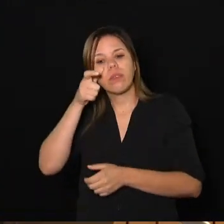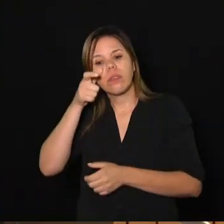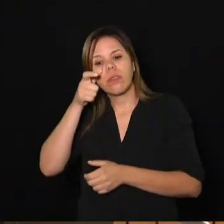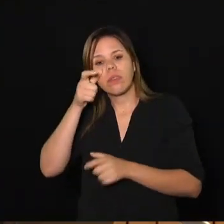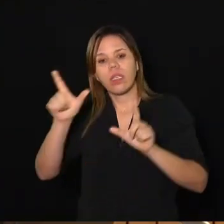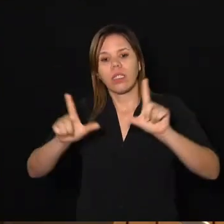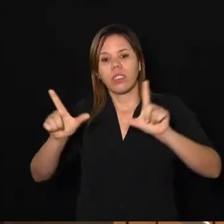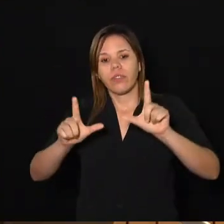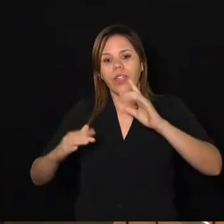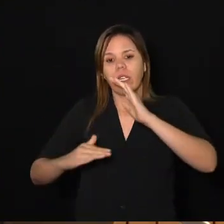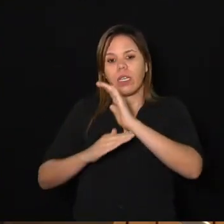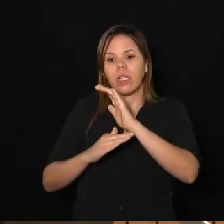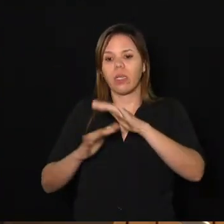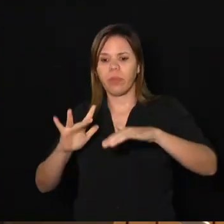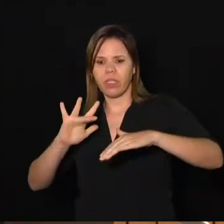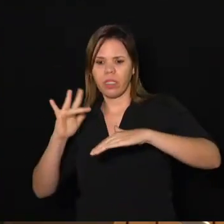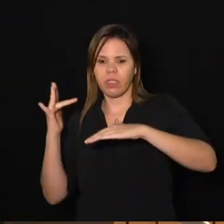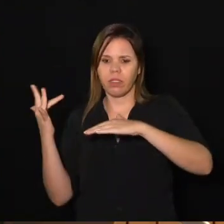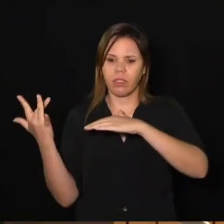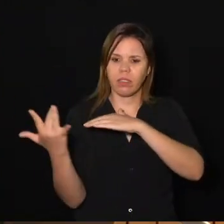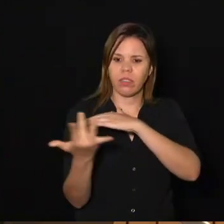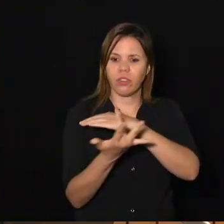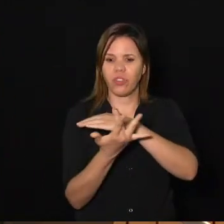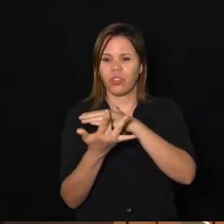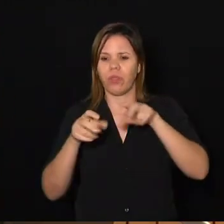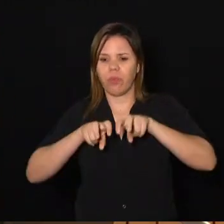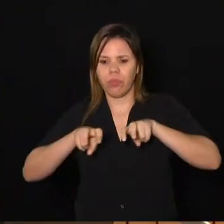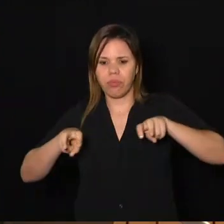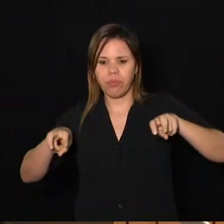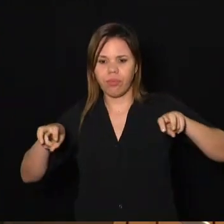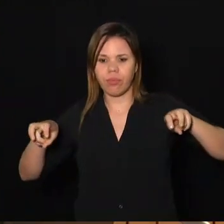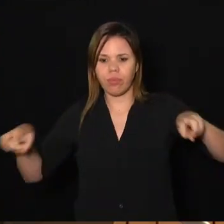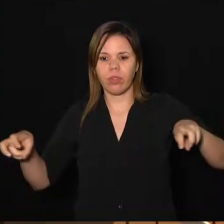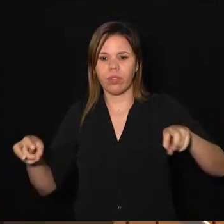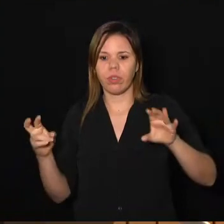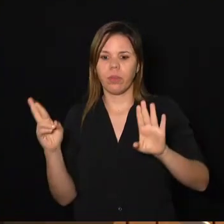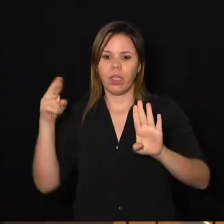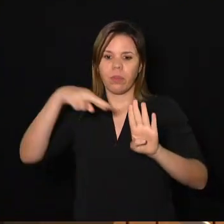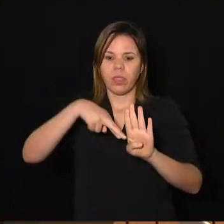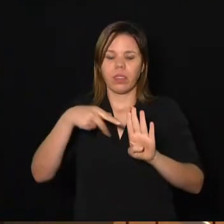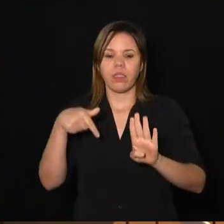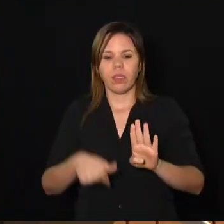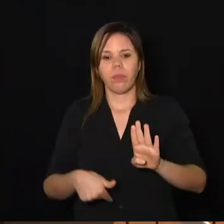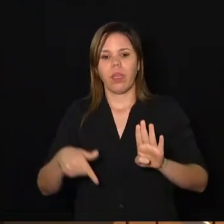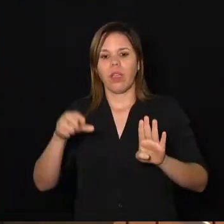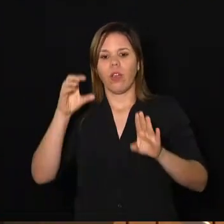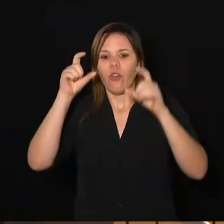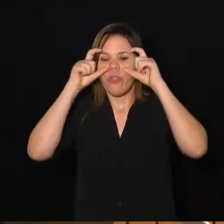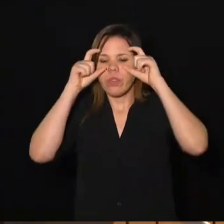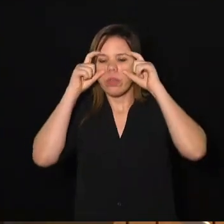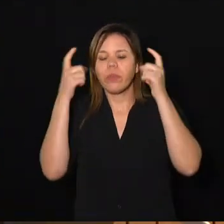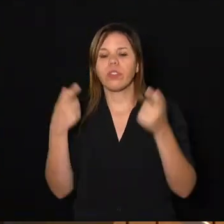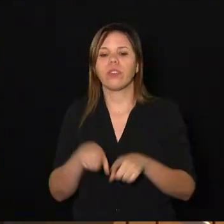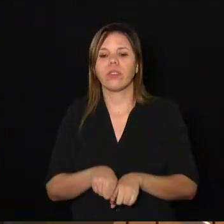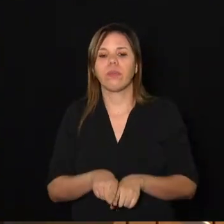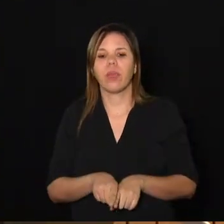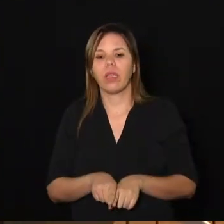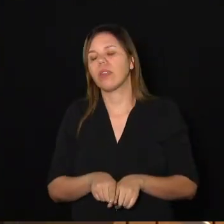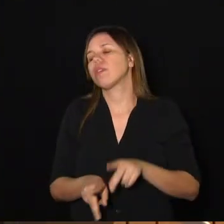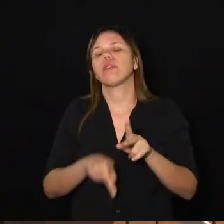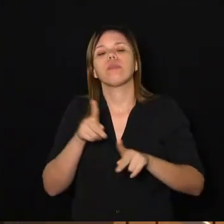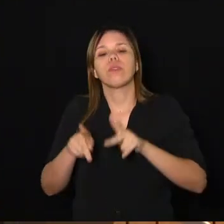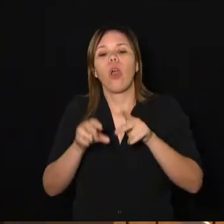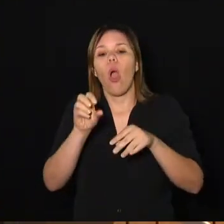nas redes sociais a mesa aqui formada pelos representantes da oftalmologia e também os representantes da